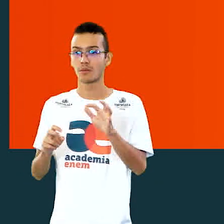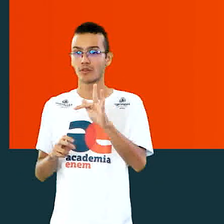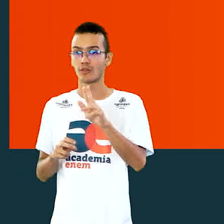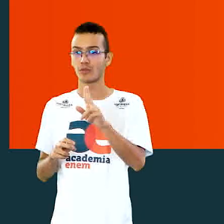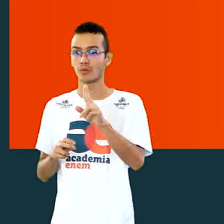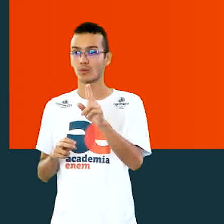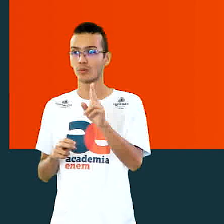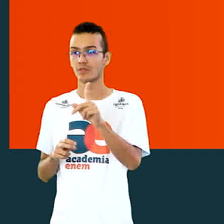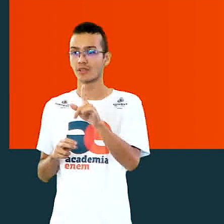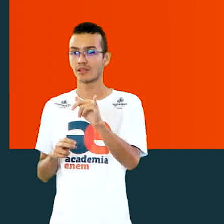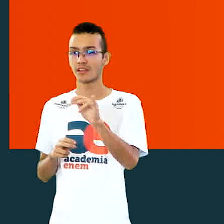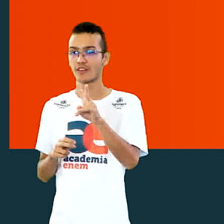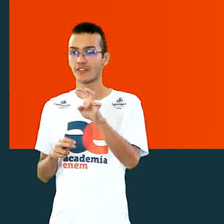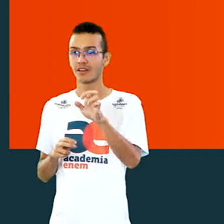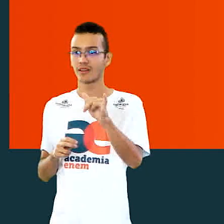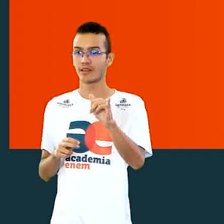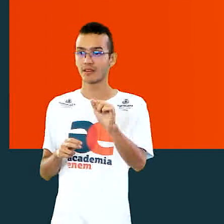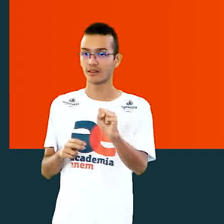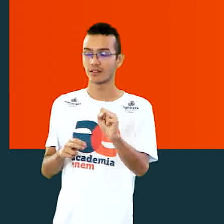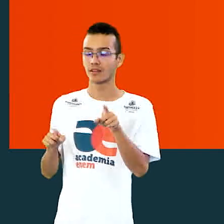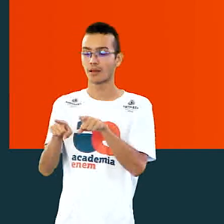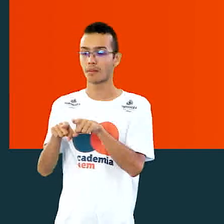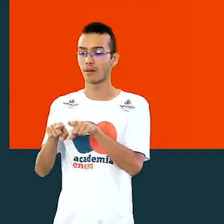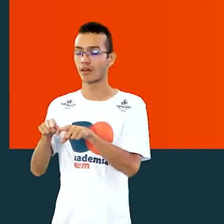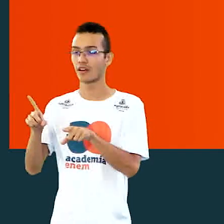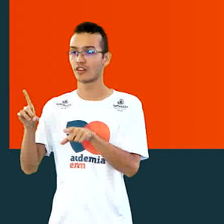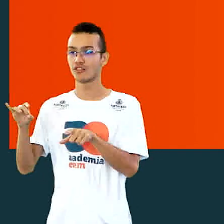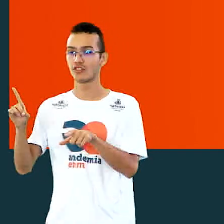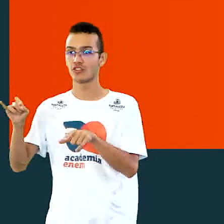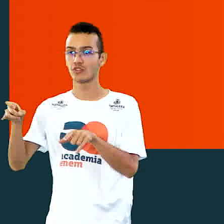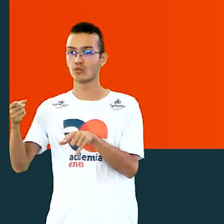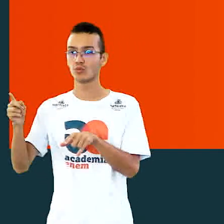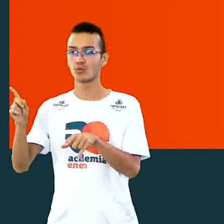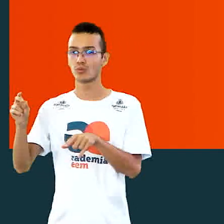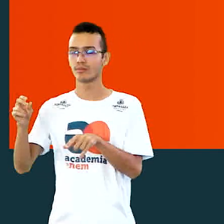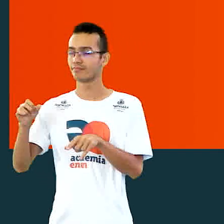e disjuntores. Esquece a questão.